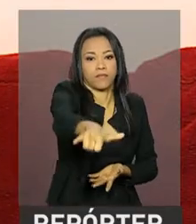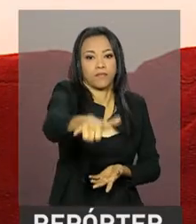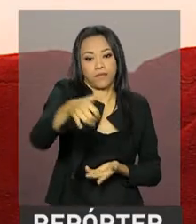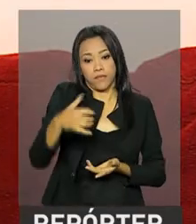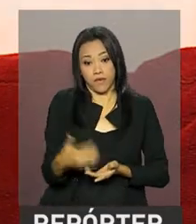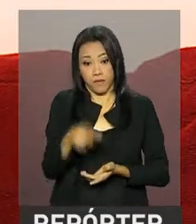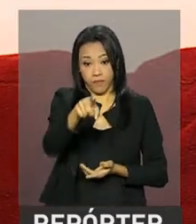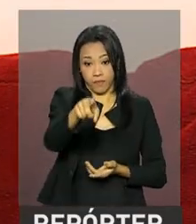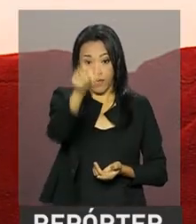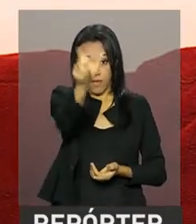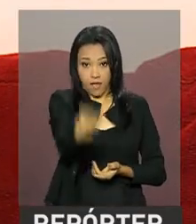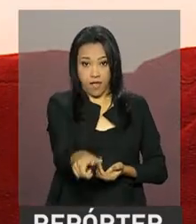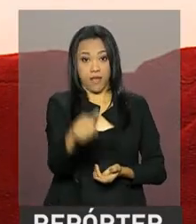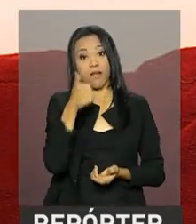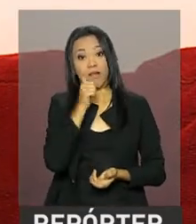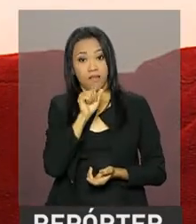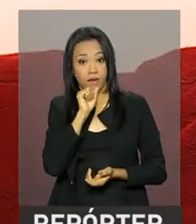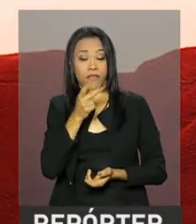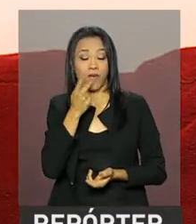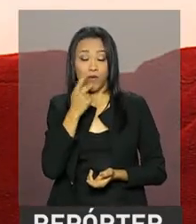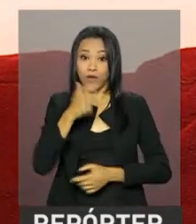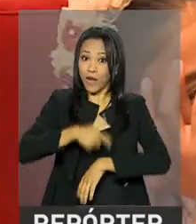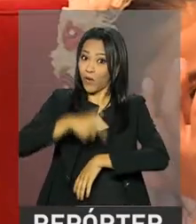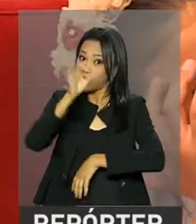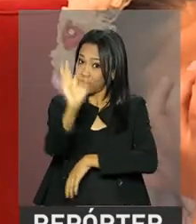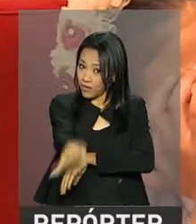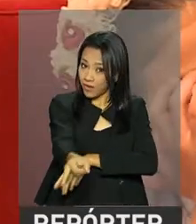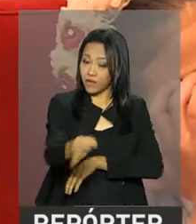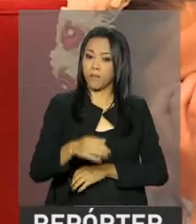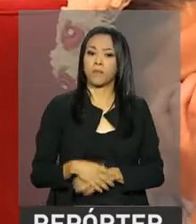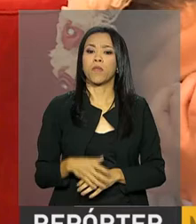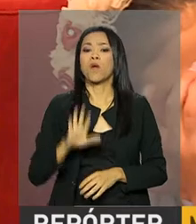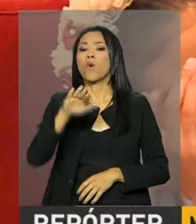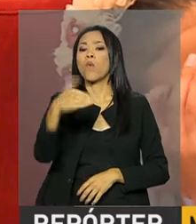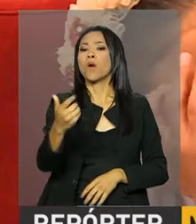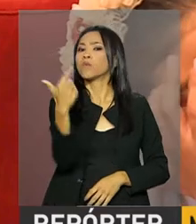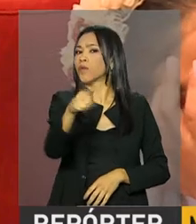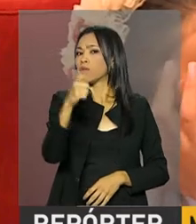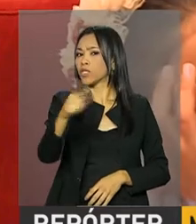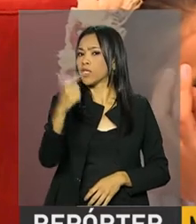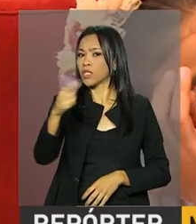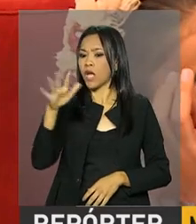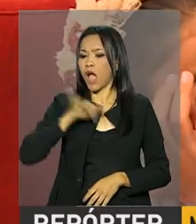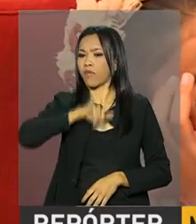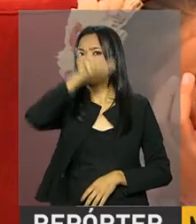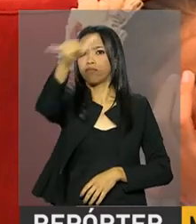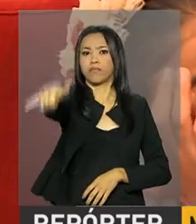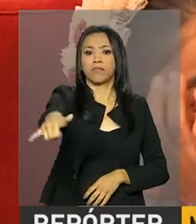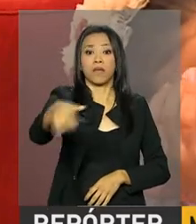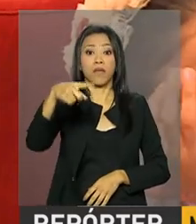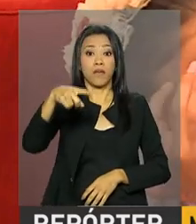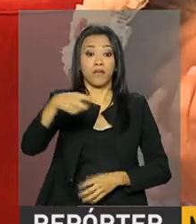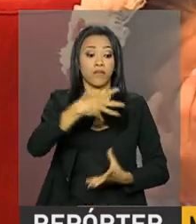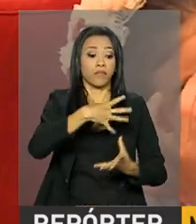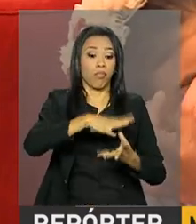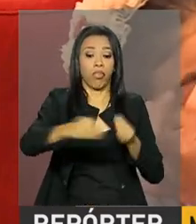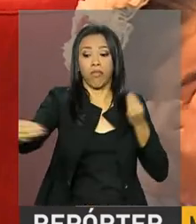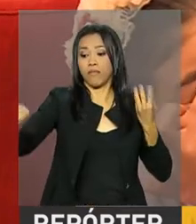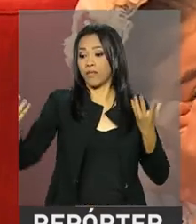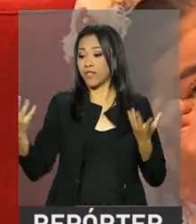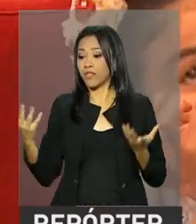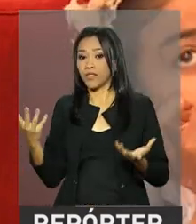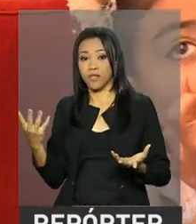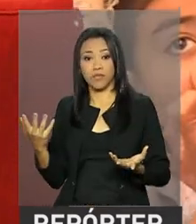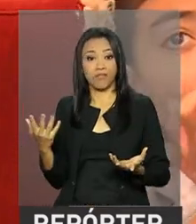ana júlia conta que o avião chegou na hora certa quando não tinha esse avião os jogos eles se perdiam e muitas